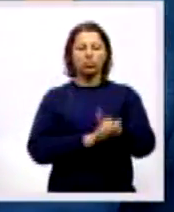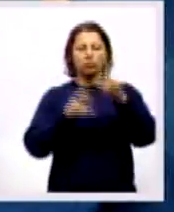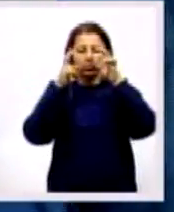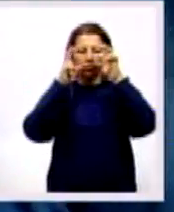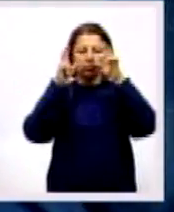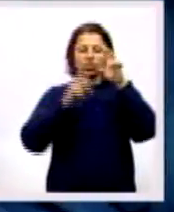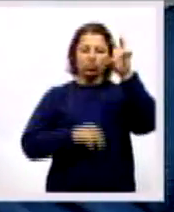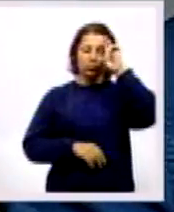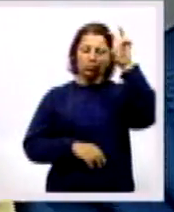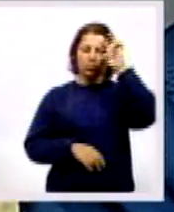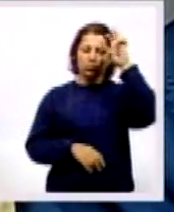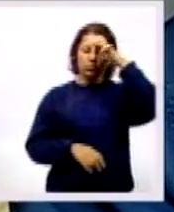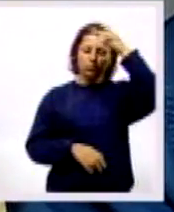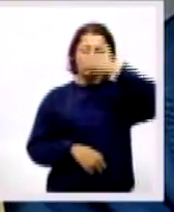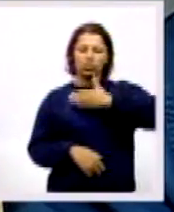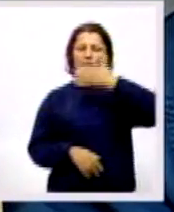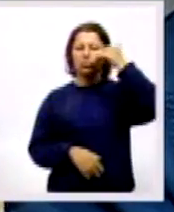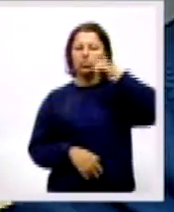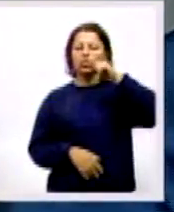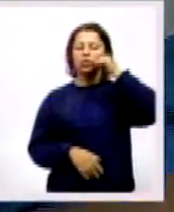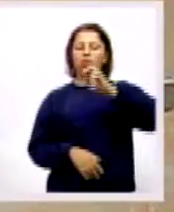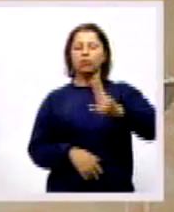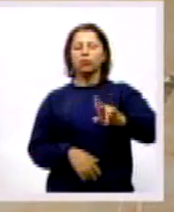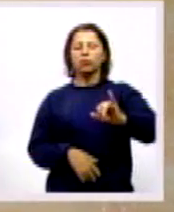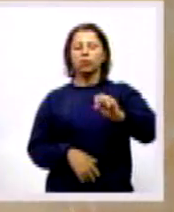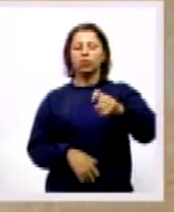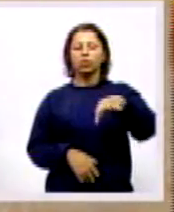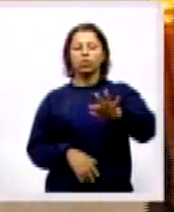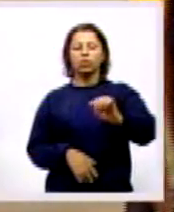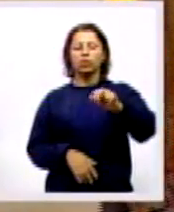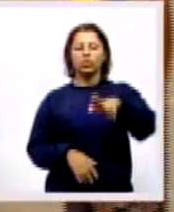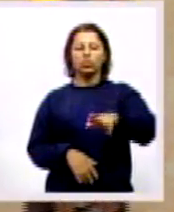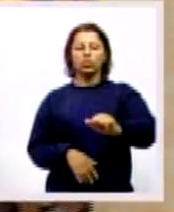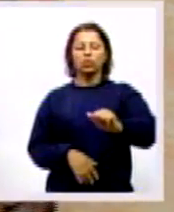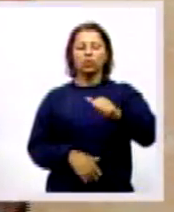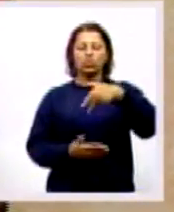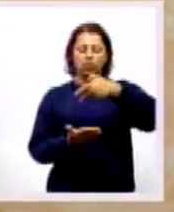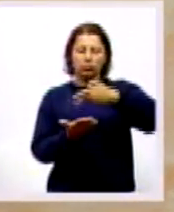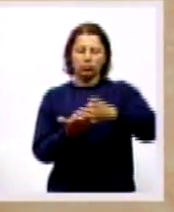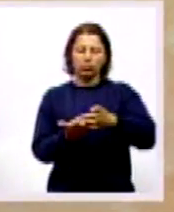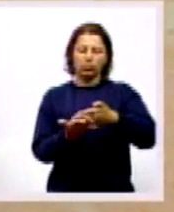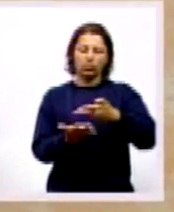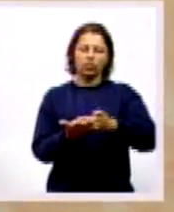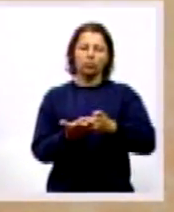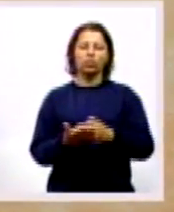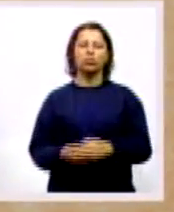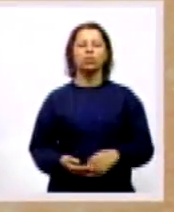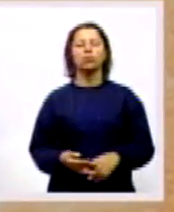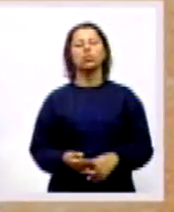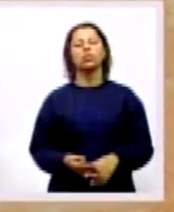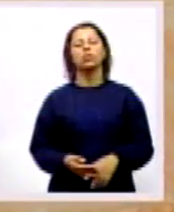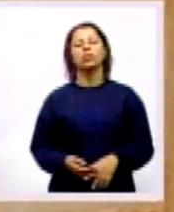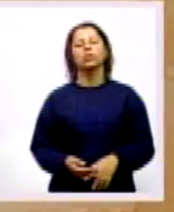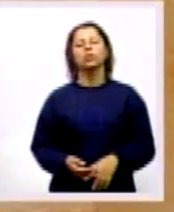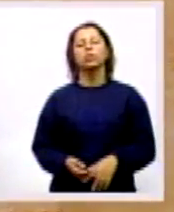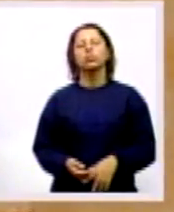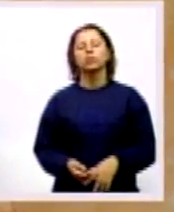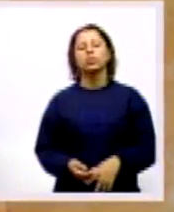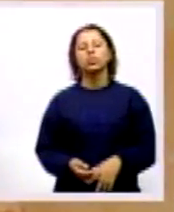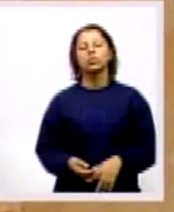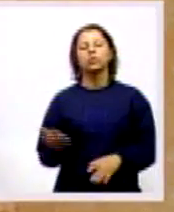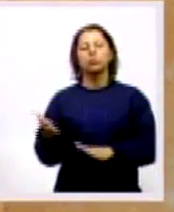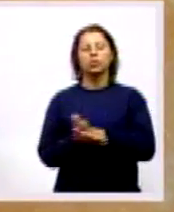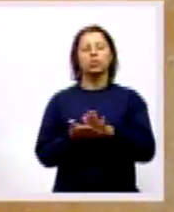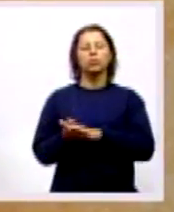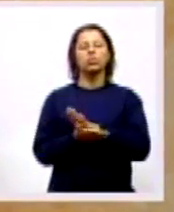o testemunho da Cristina lá de Aracaju. Aquela criatura não sai da cama. Aquela criatura não sai da cama para